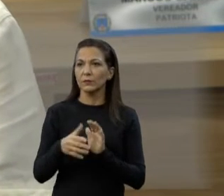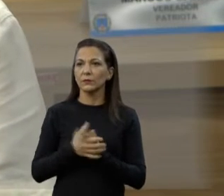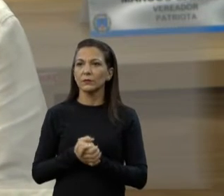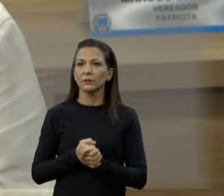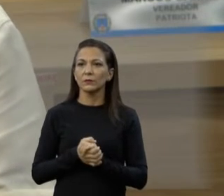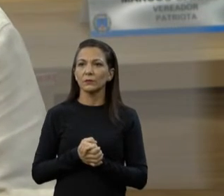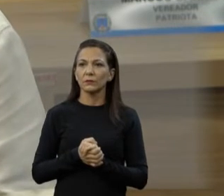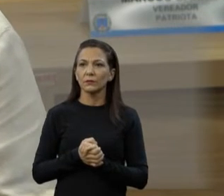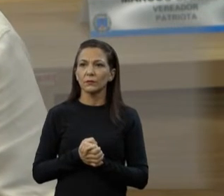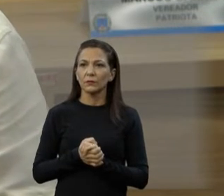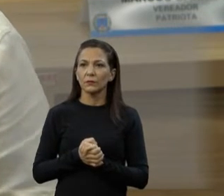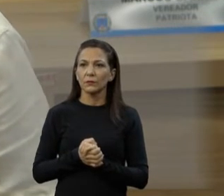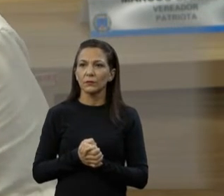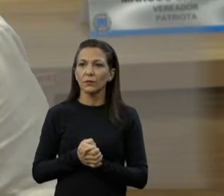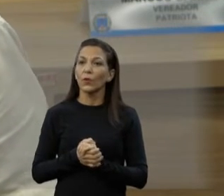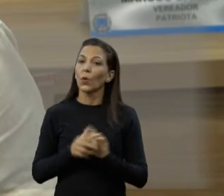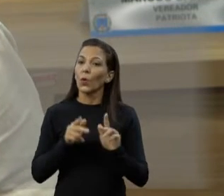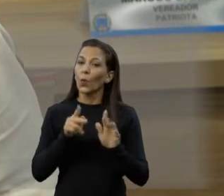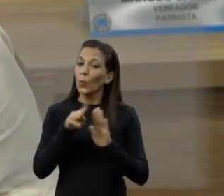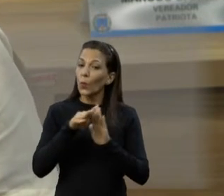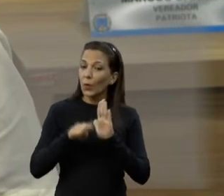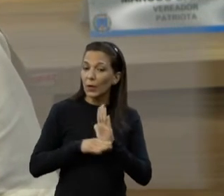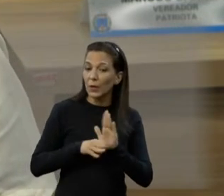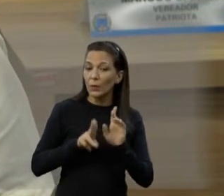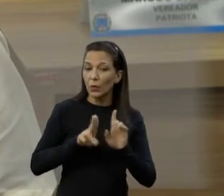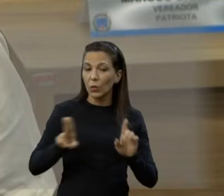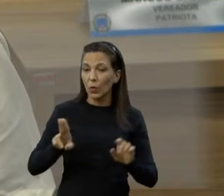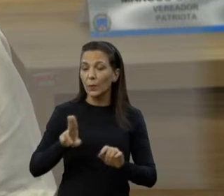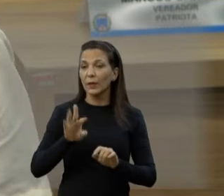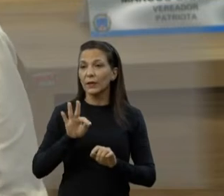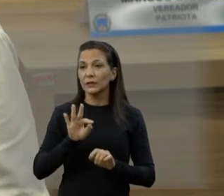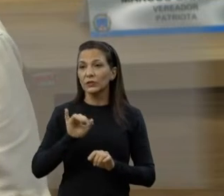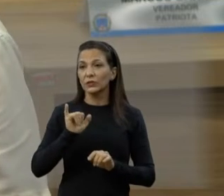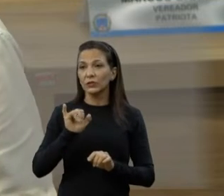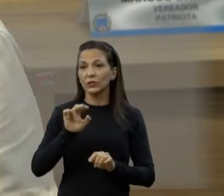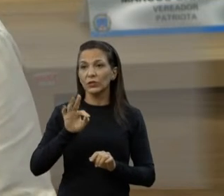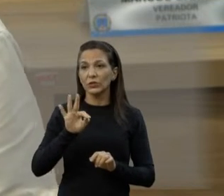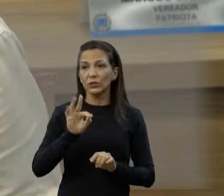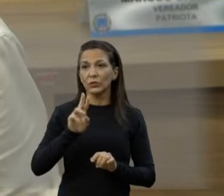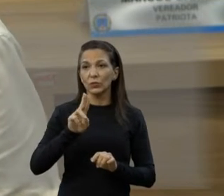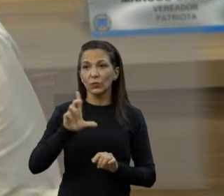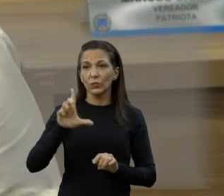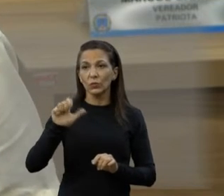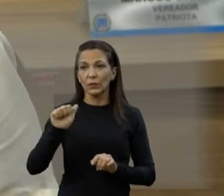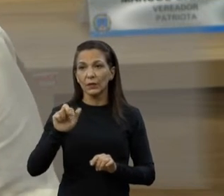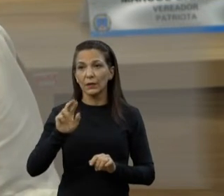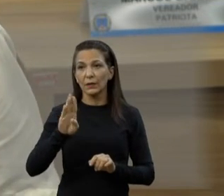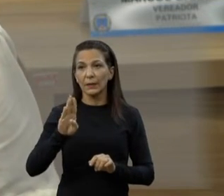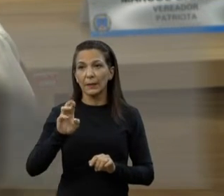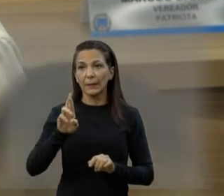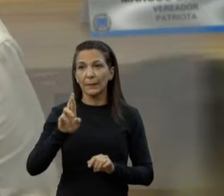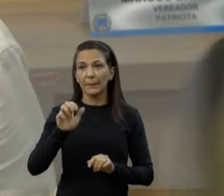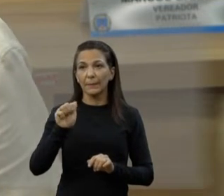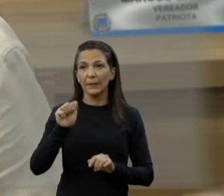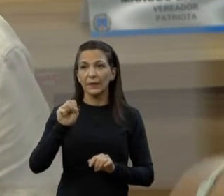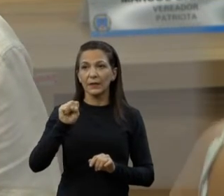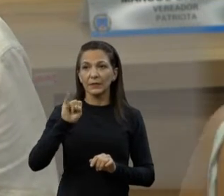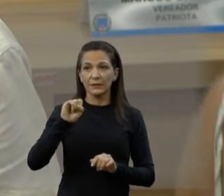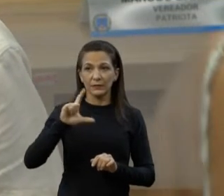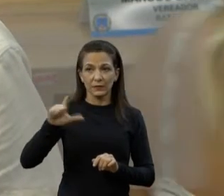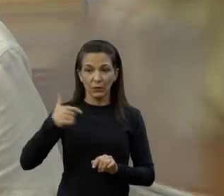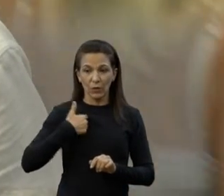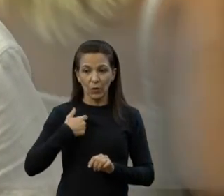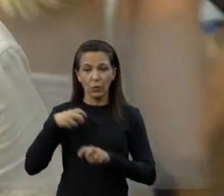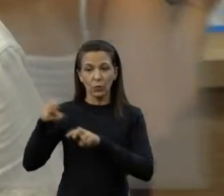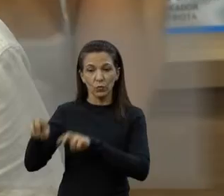programa que você fala ser uma pintura Brasil e uma vez que tive com você você me levou nos assentamentos tal por essa questão